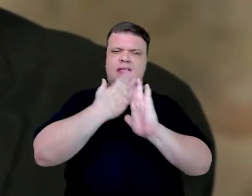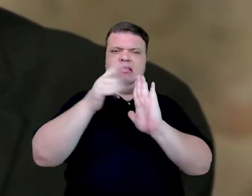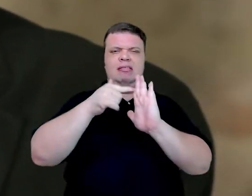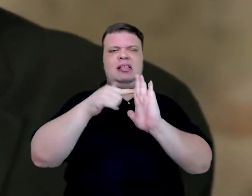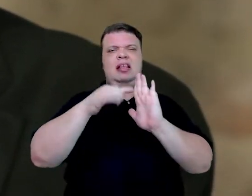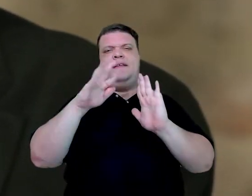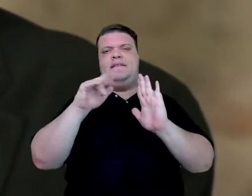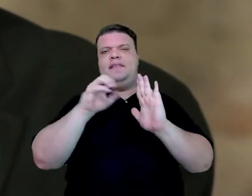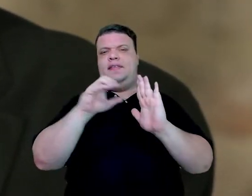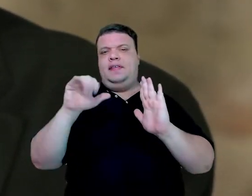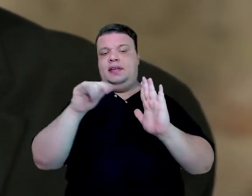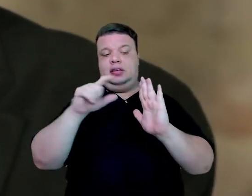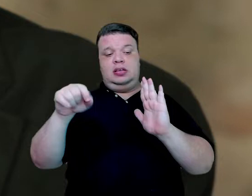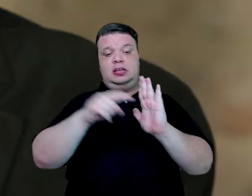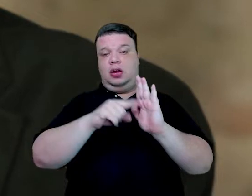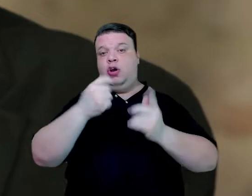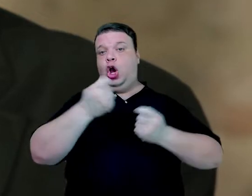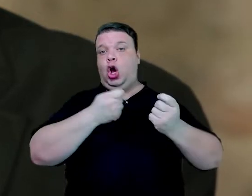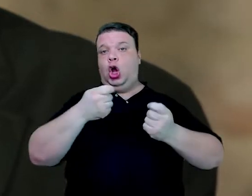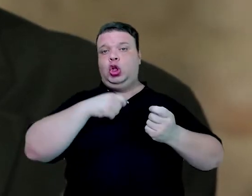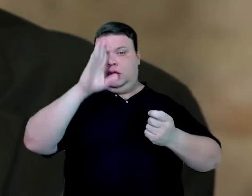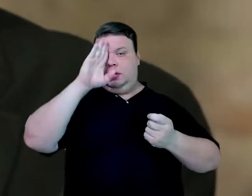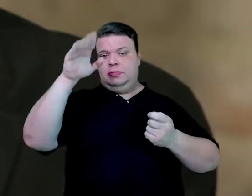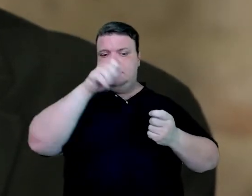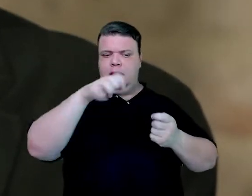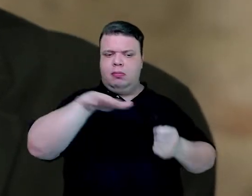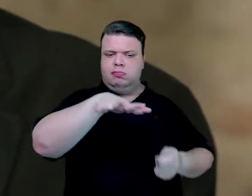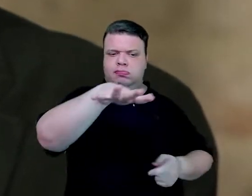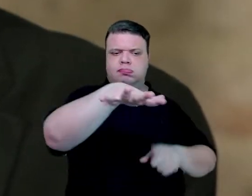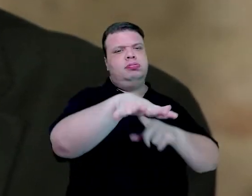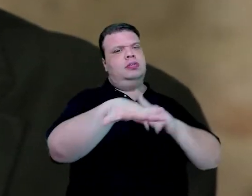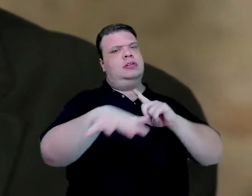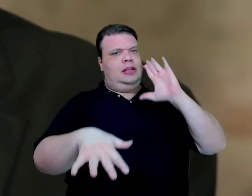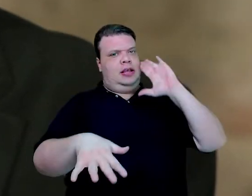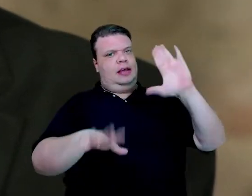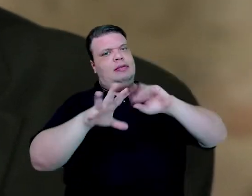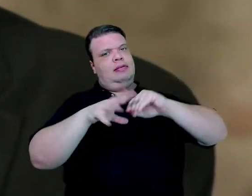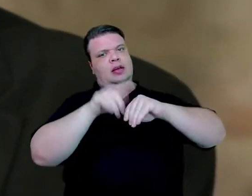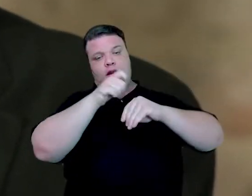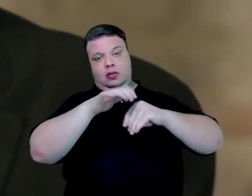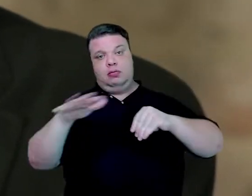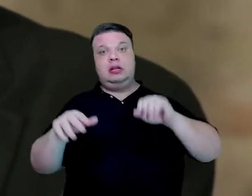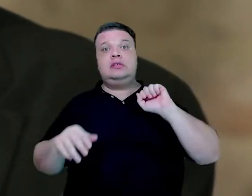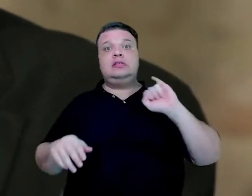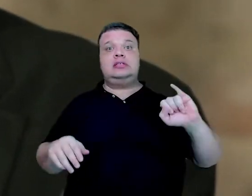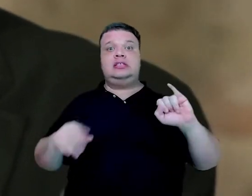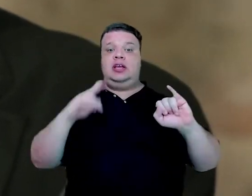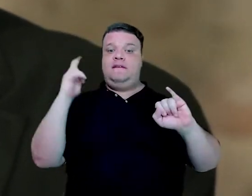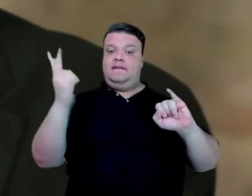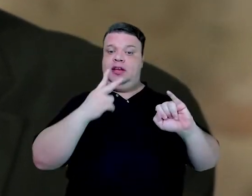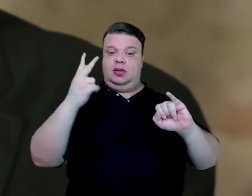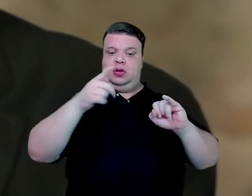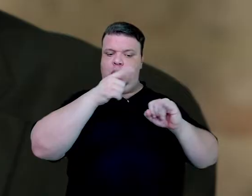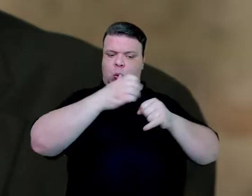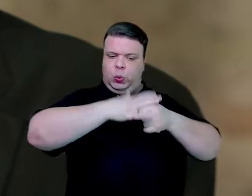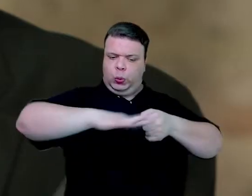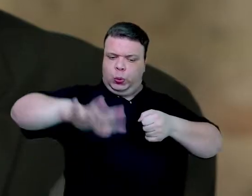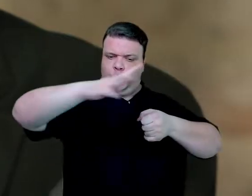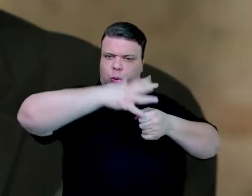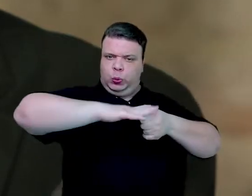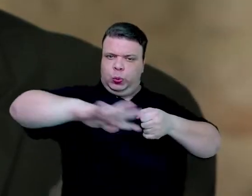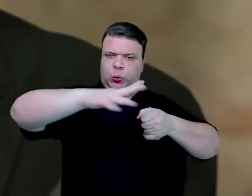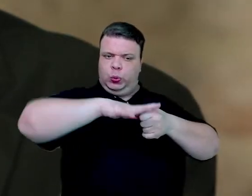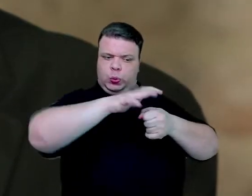gera fricção na superfície do mar e controla as principais correntes superficiais marinhas. Sendo assim, quando o